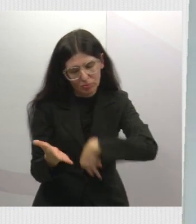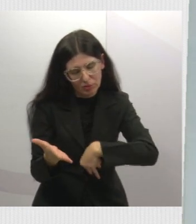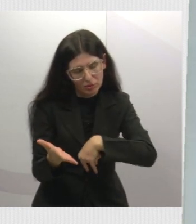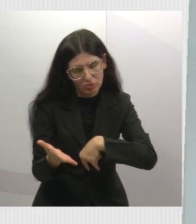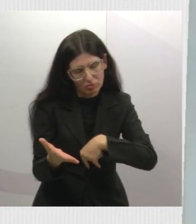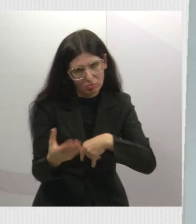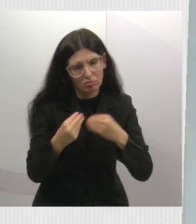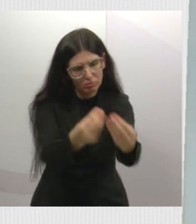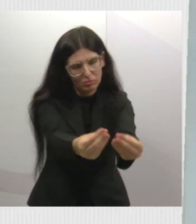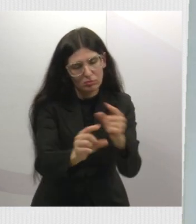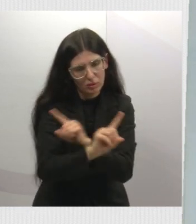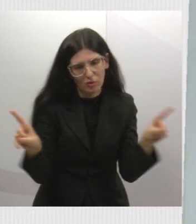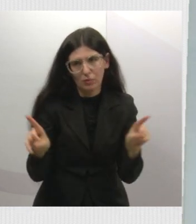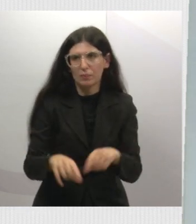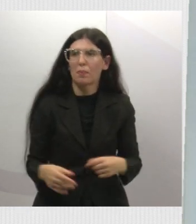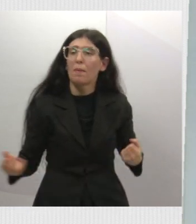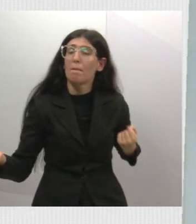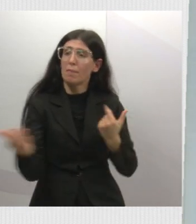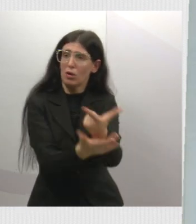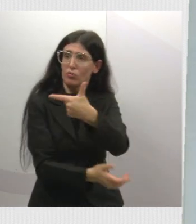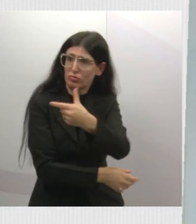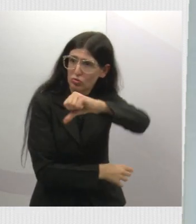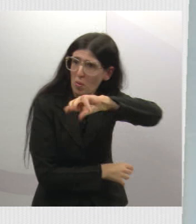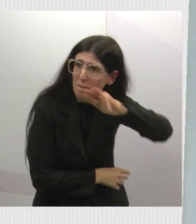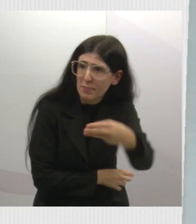foi pago R$